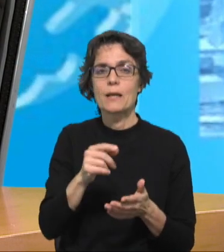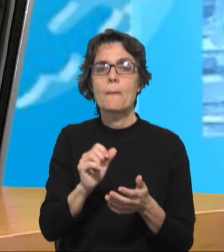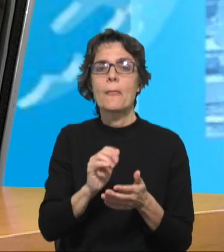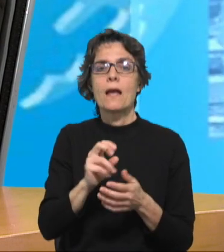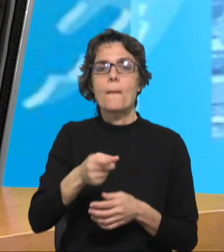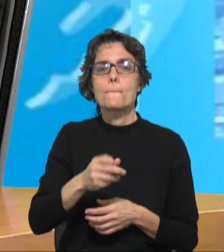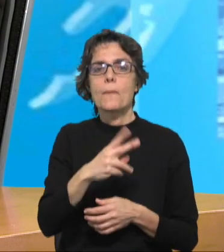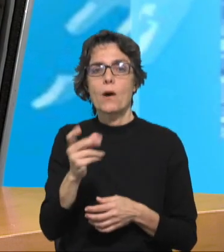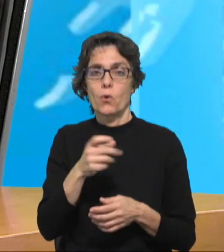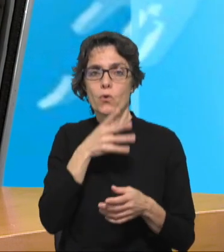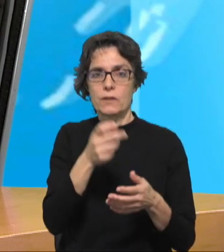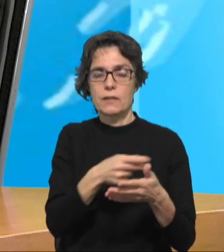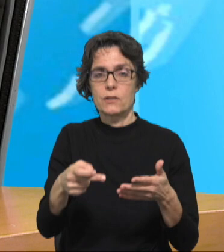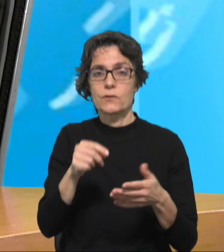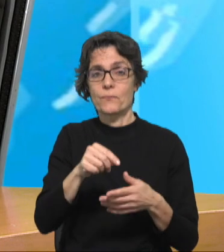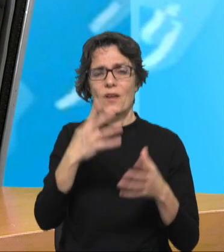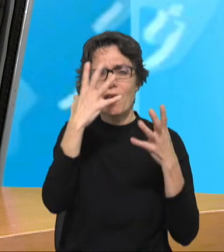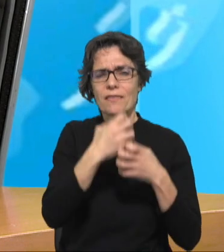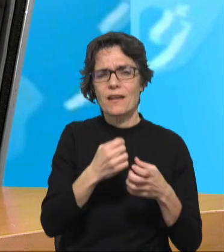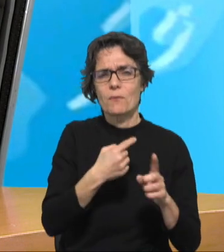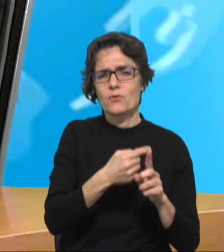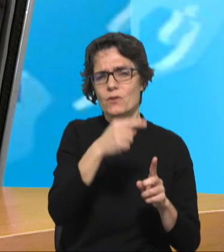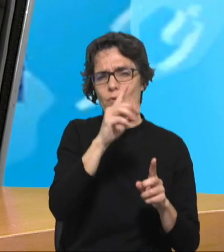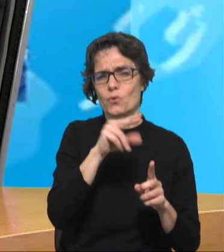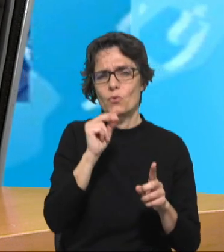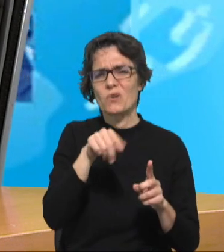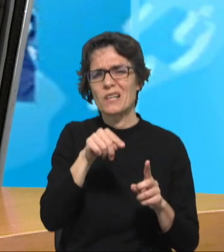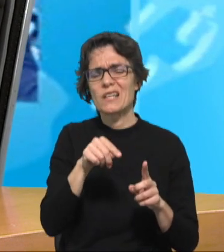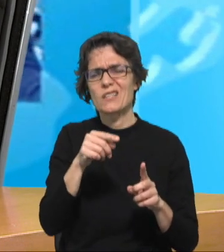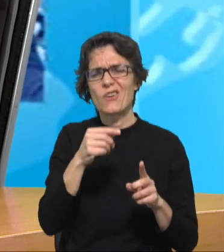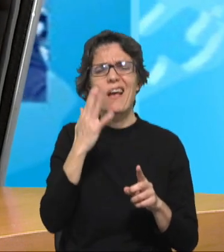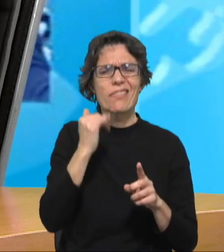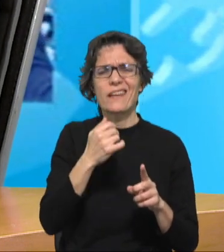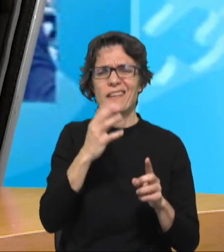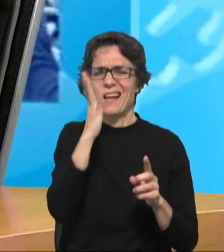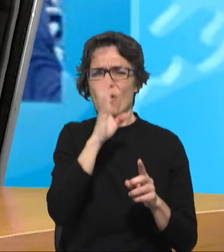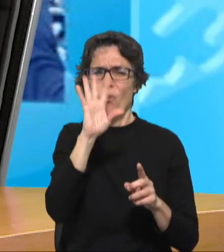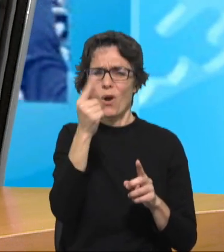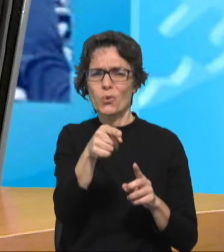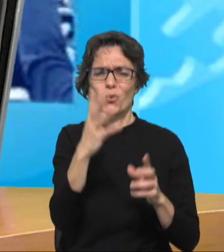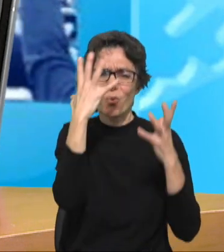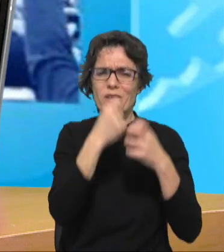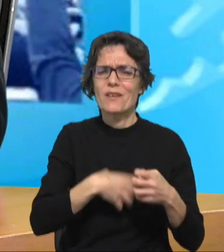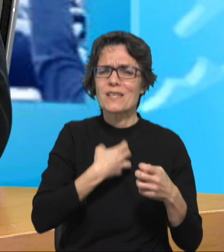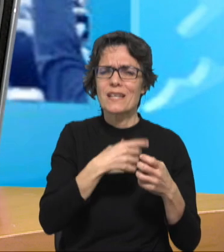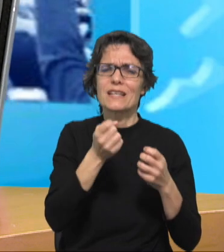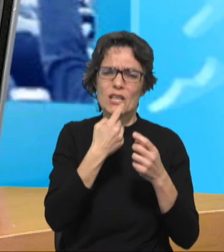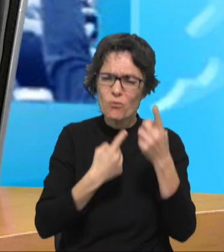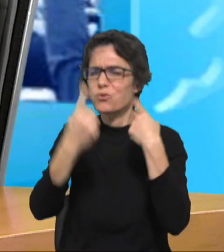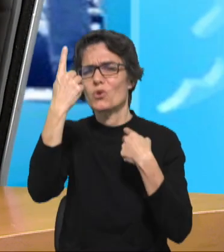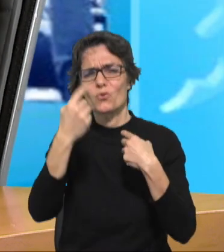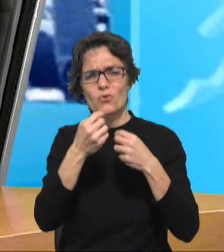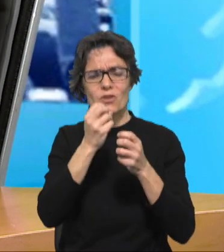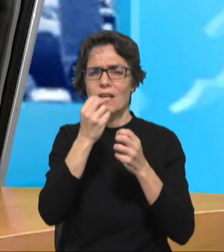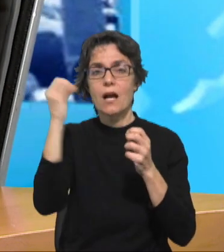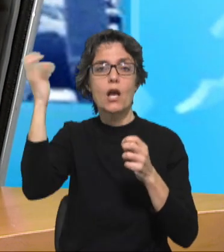obras das trevas, que nada trazem de bom. Tratai antes de as denunciar abertamente, não é? Portanto, é um desafio que nos lança, primeiro, como diz,